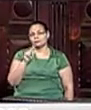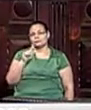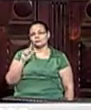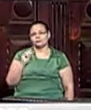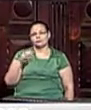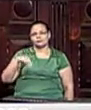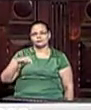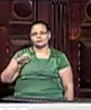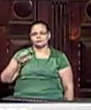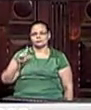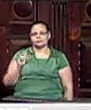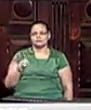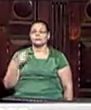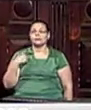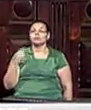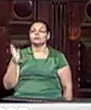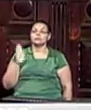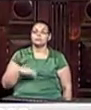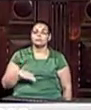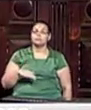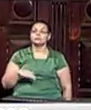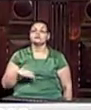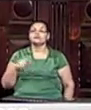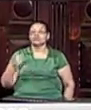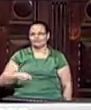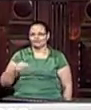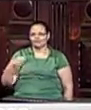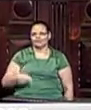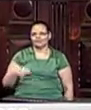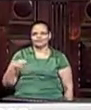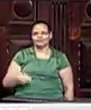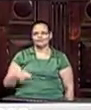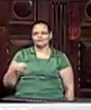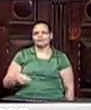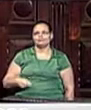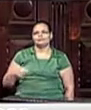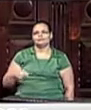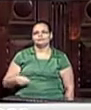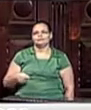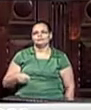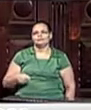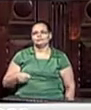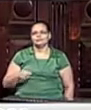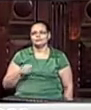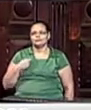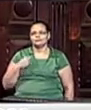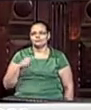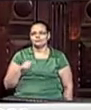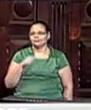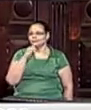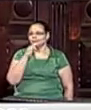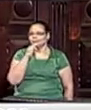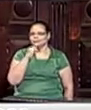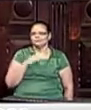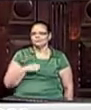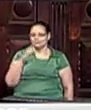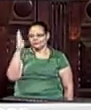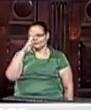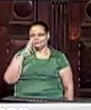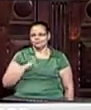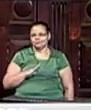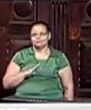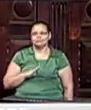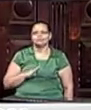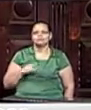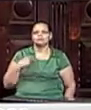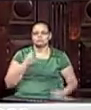ainda veio a exigência, a questão ligada ao conteúdo nacional,